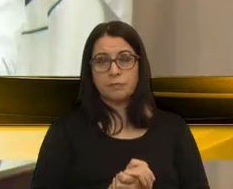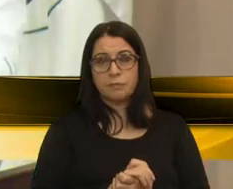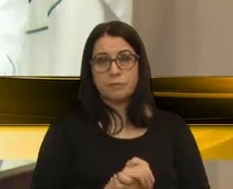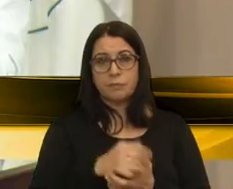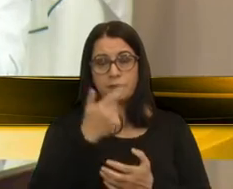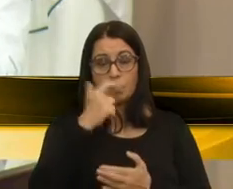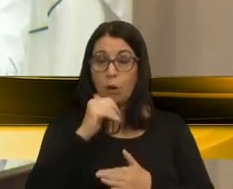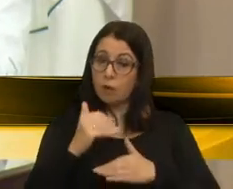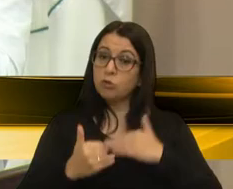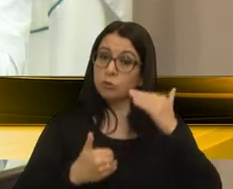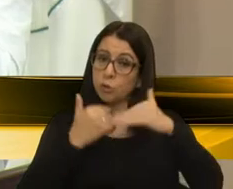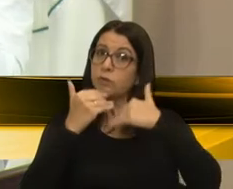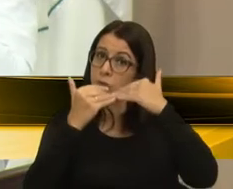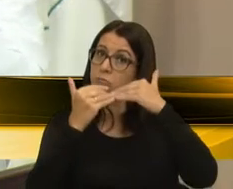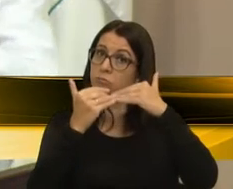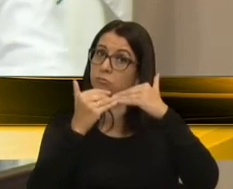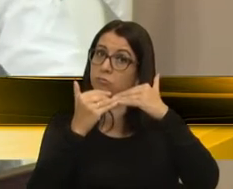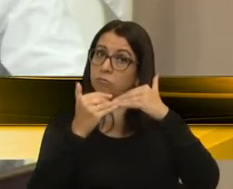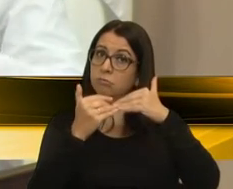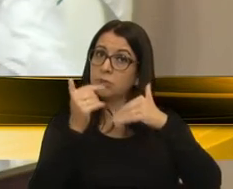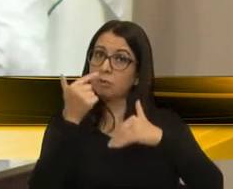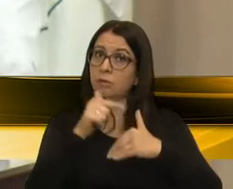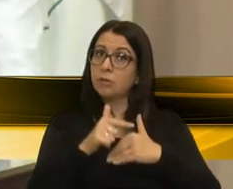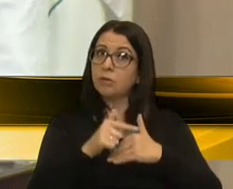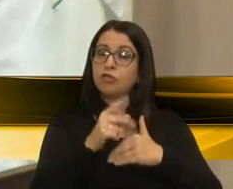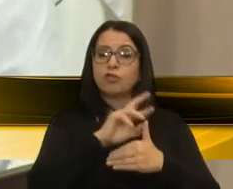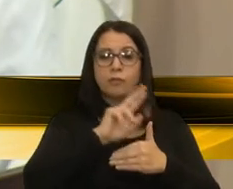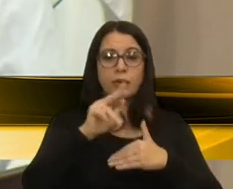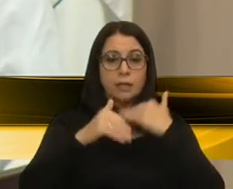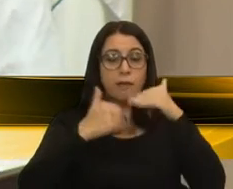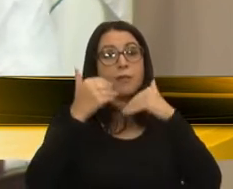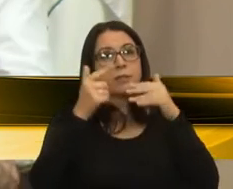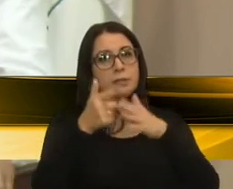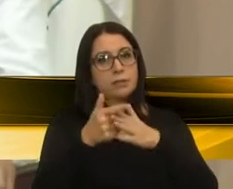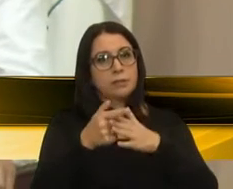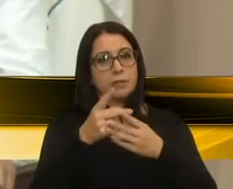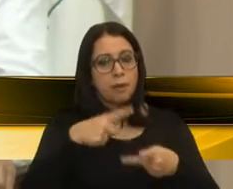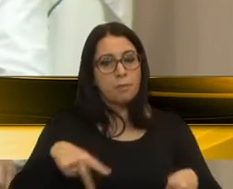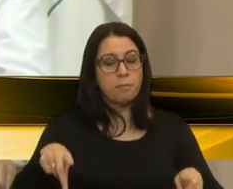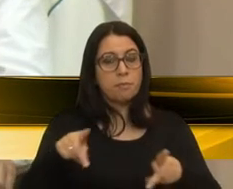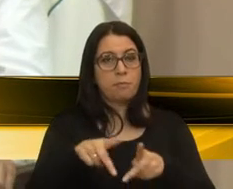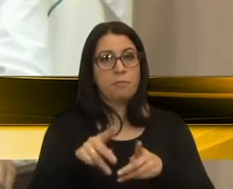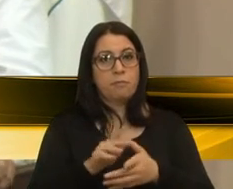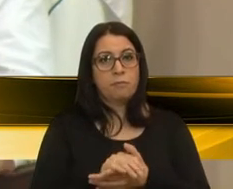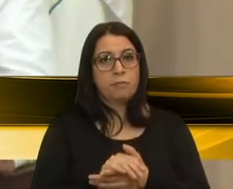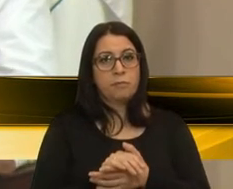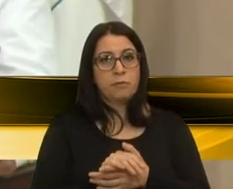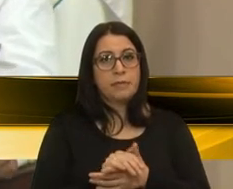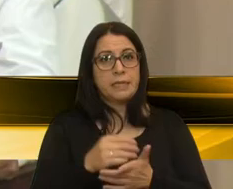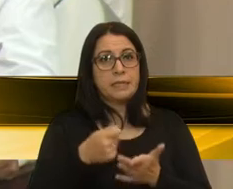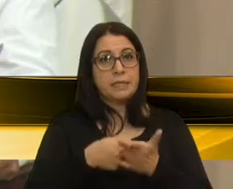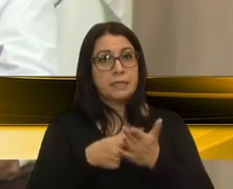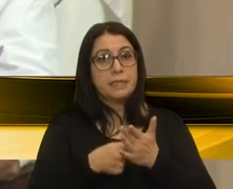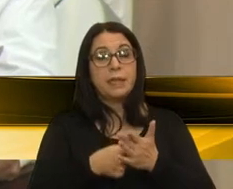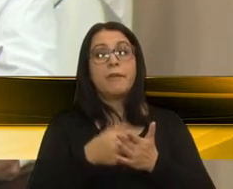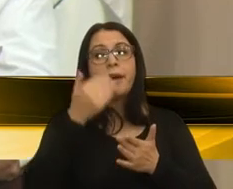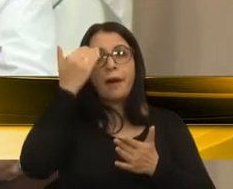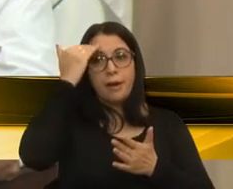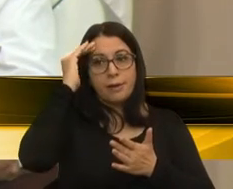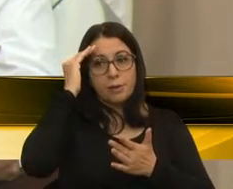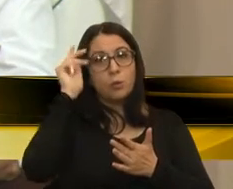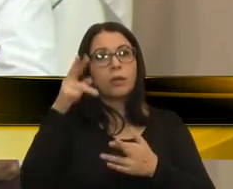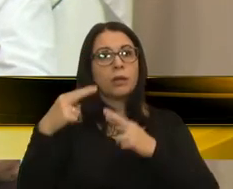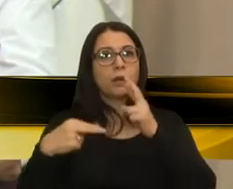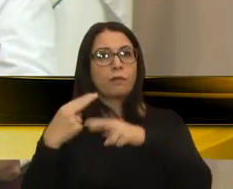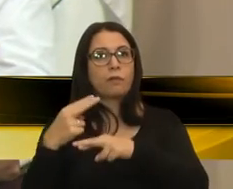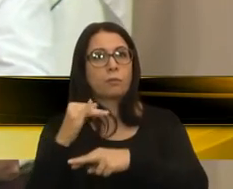acho que é um avanço, quer dizer, eu acho que vão haver vários avanços à medida que a população vai tendo discernimento do que é a reforma